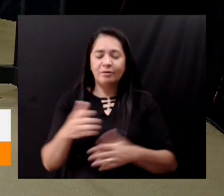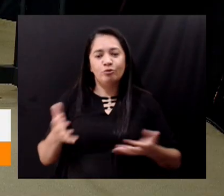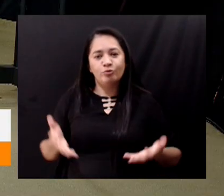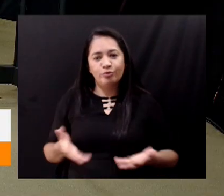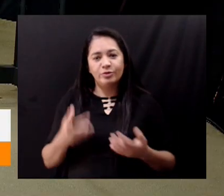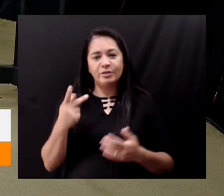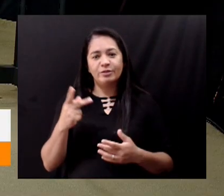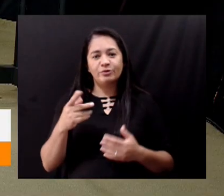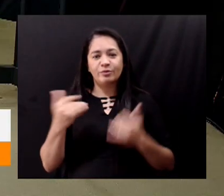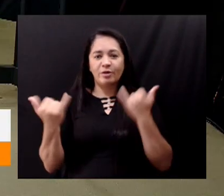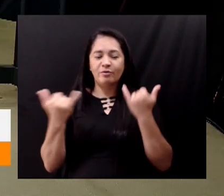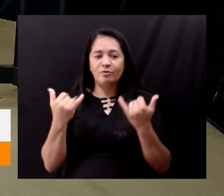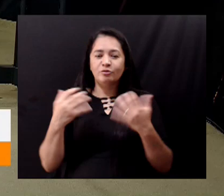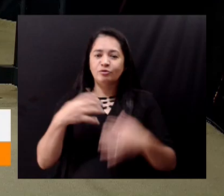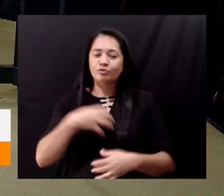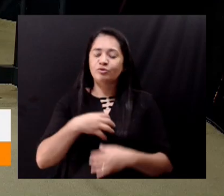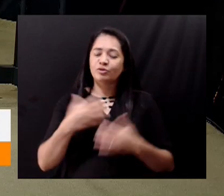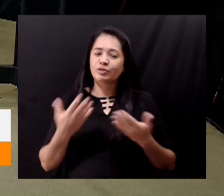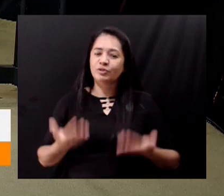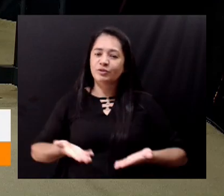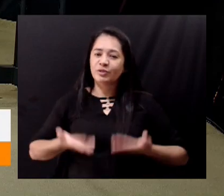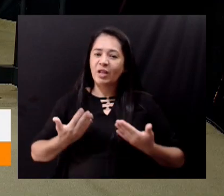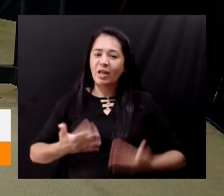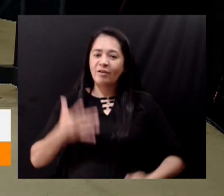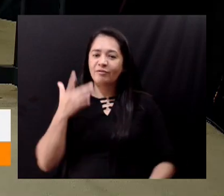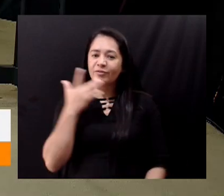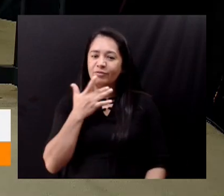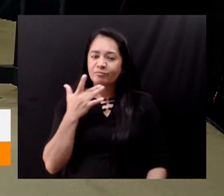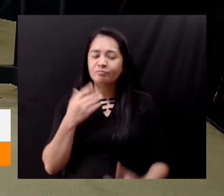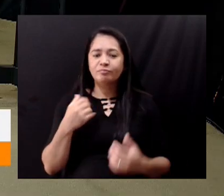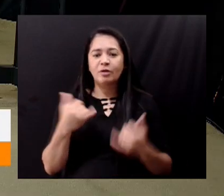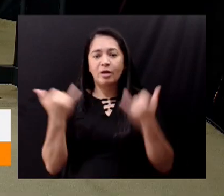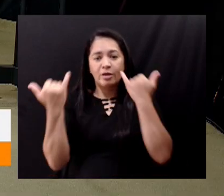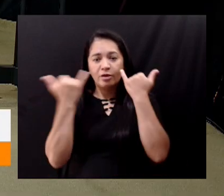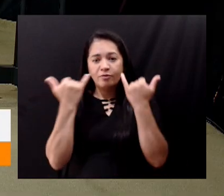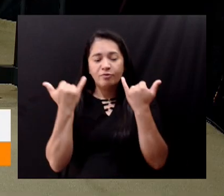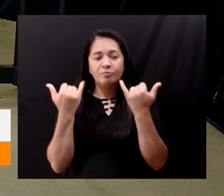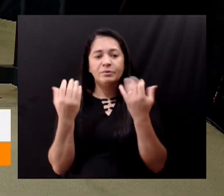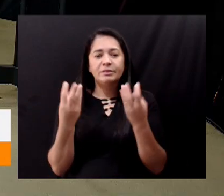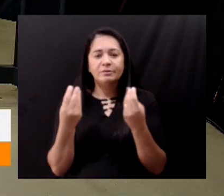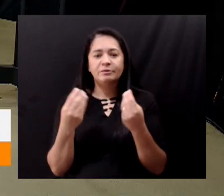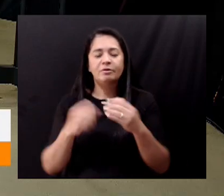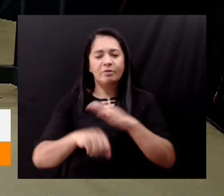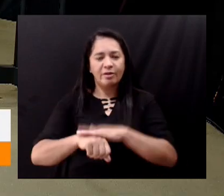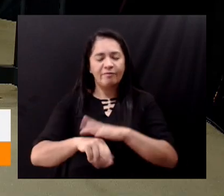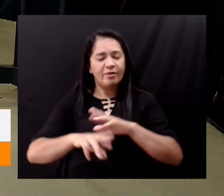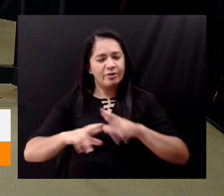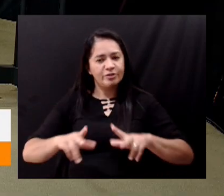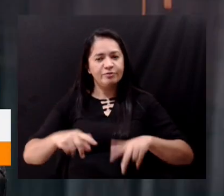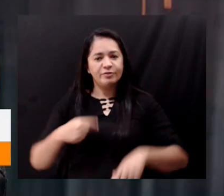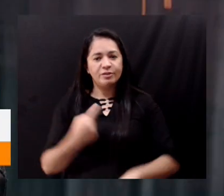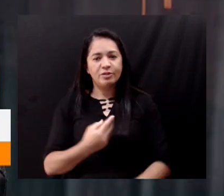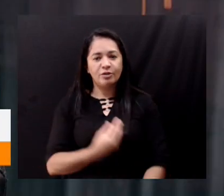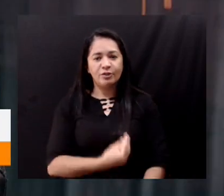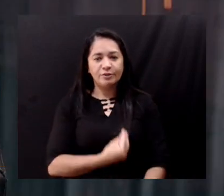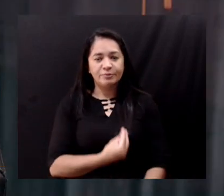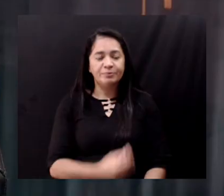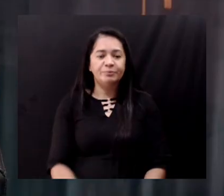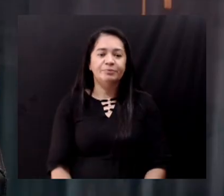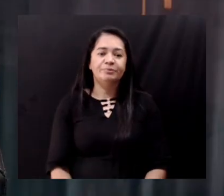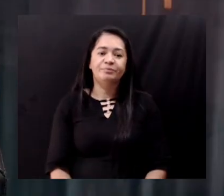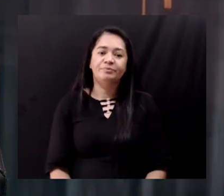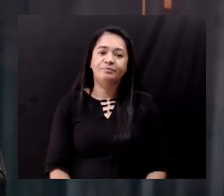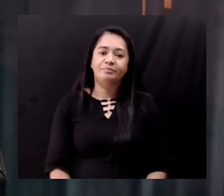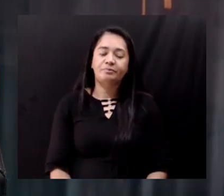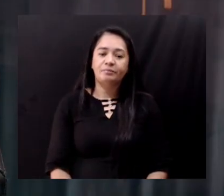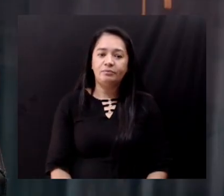maneira leve, gostosa, mas trazendo uma informação que faz sim a diferença no nosso dia a dia. Perfeito. Então,